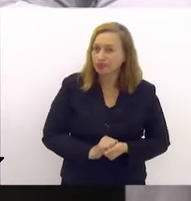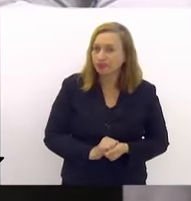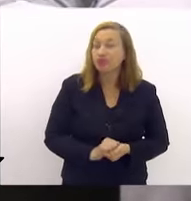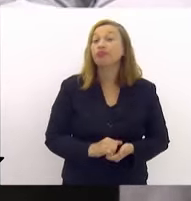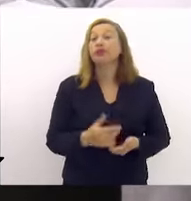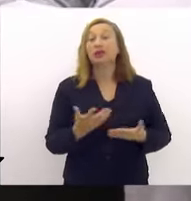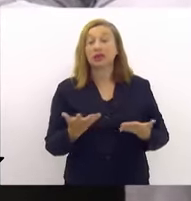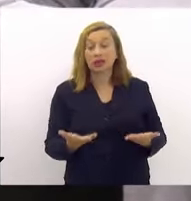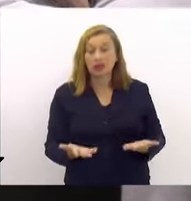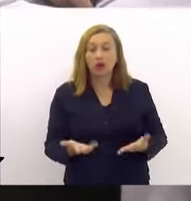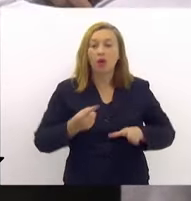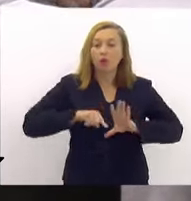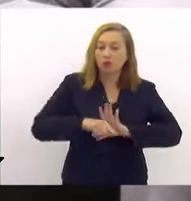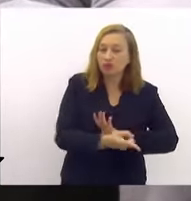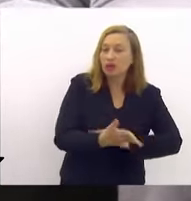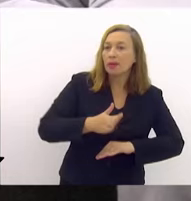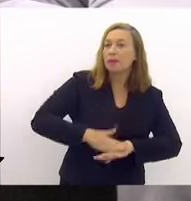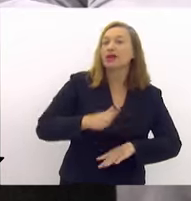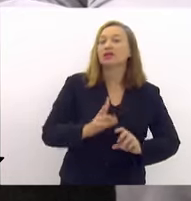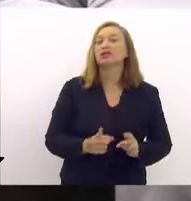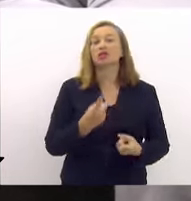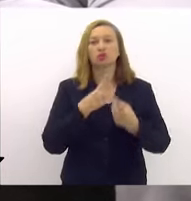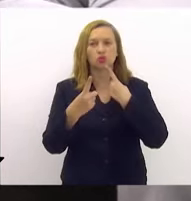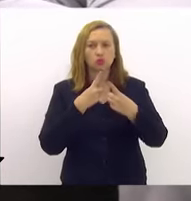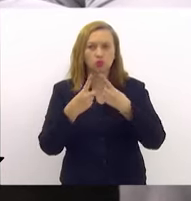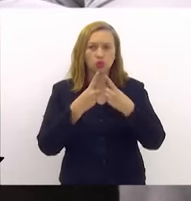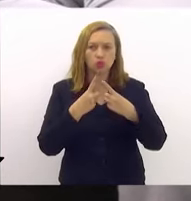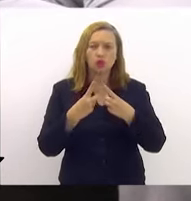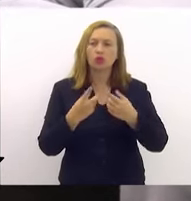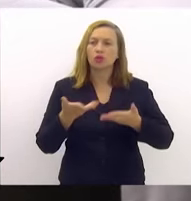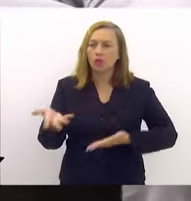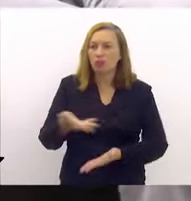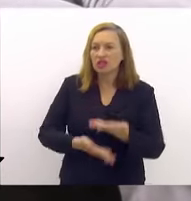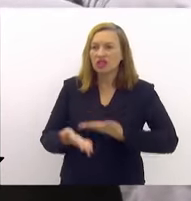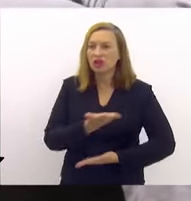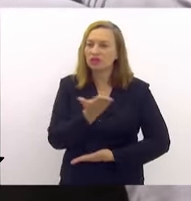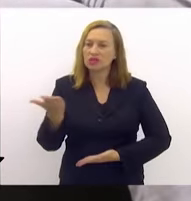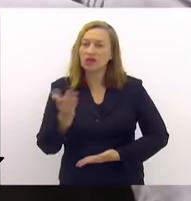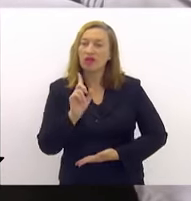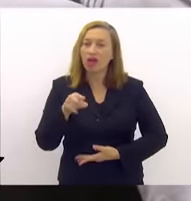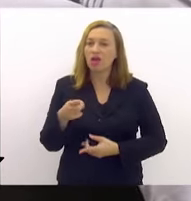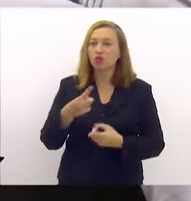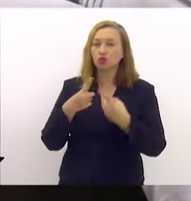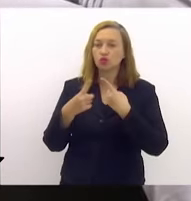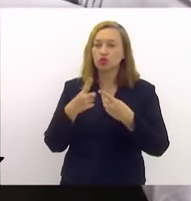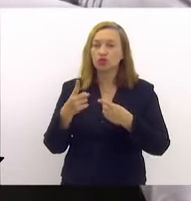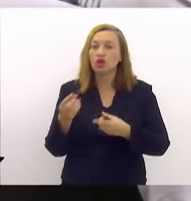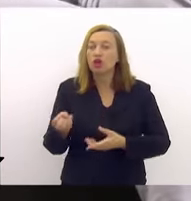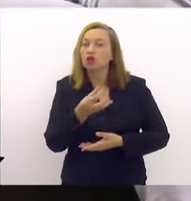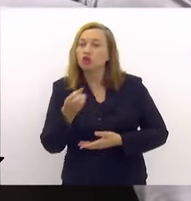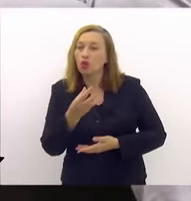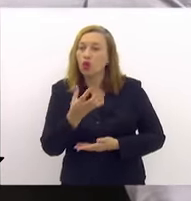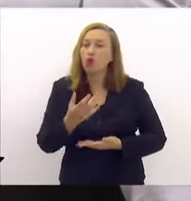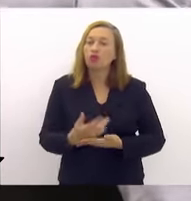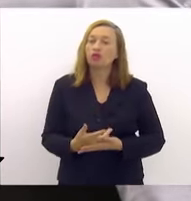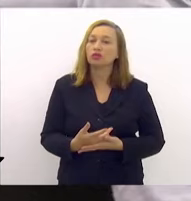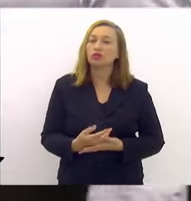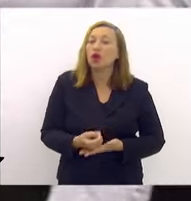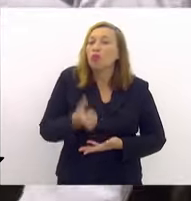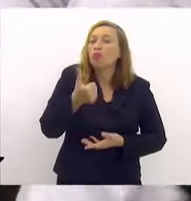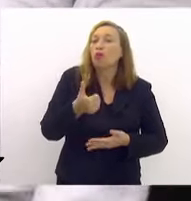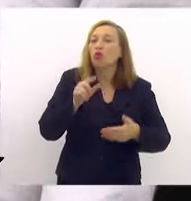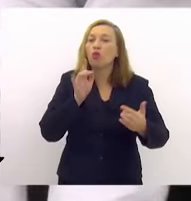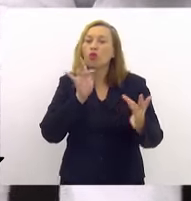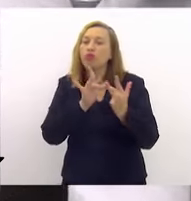seja, me aprofundei um pouco nesse debate, queria só partilhar aqui, porque eu sei que ele é um debate novo, que nós temos tido pouco